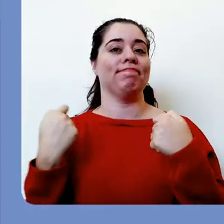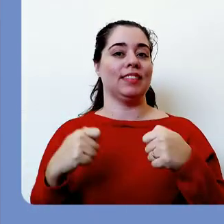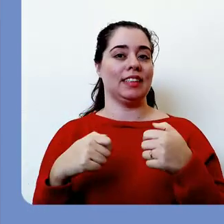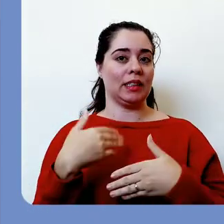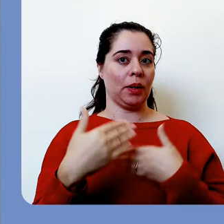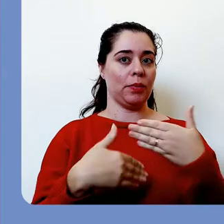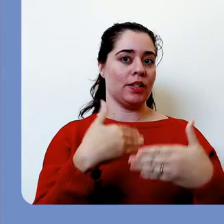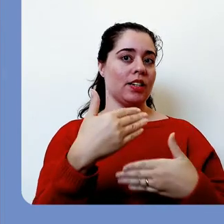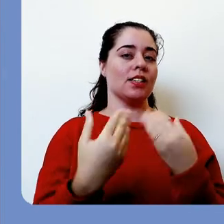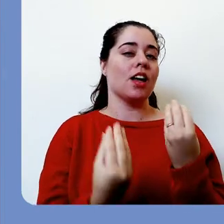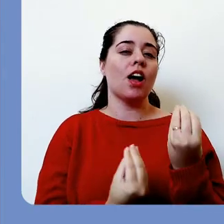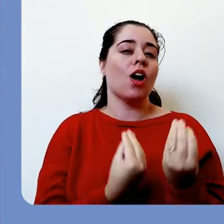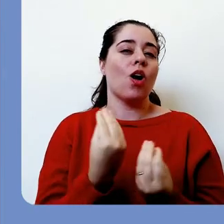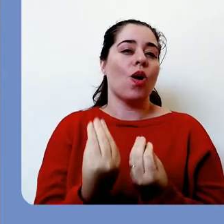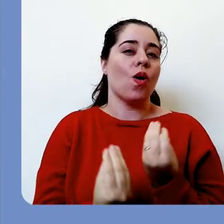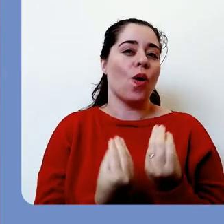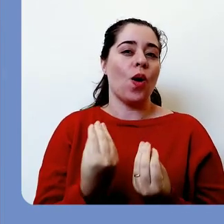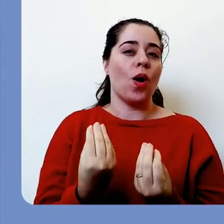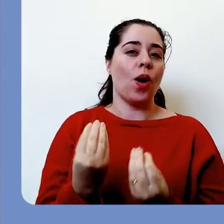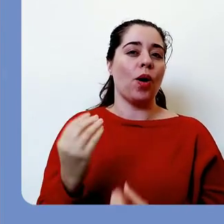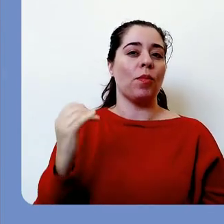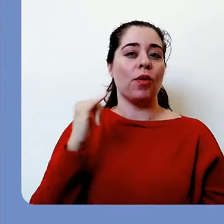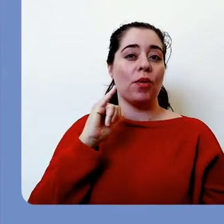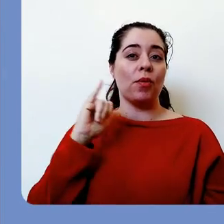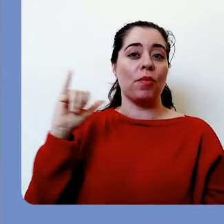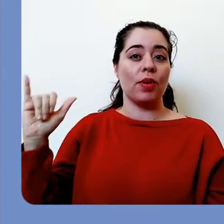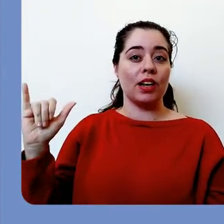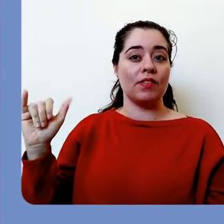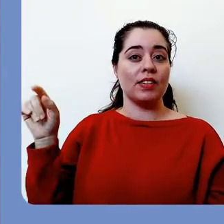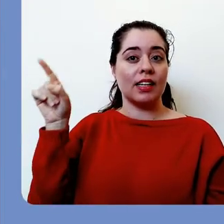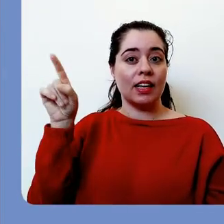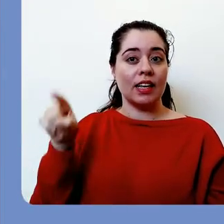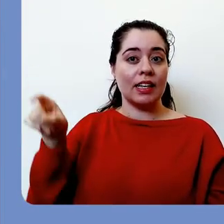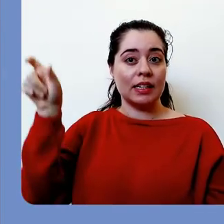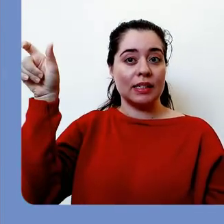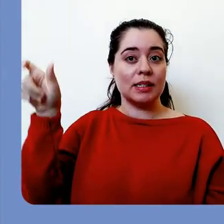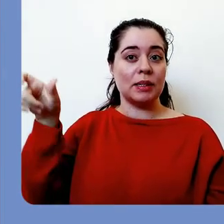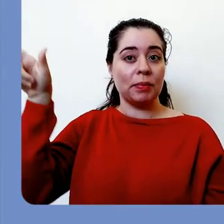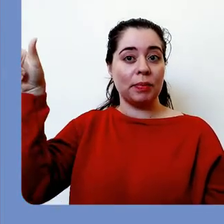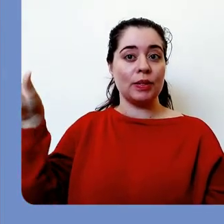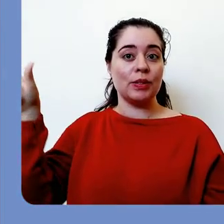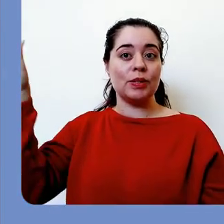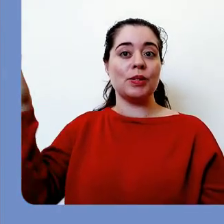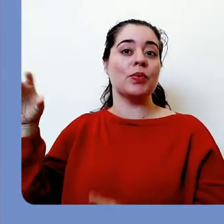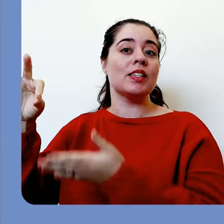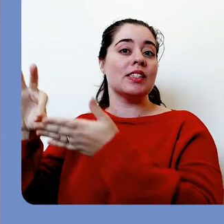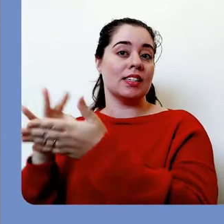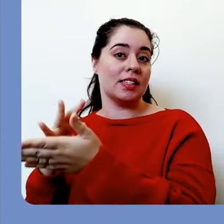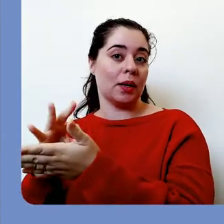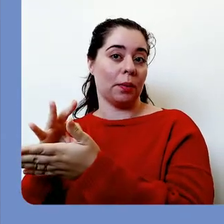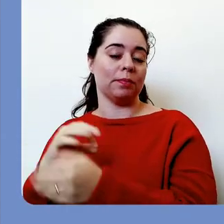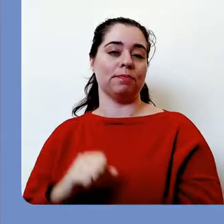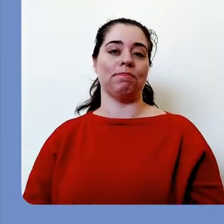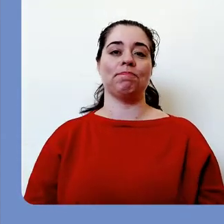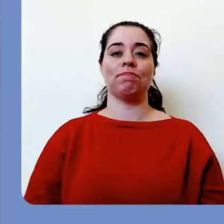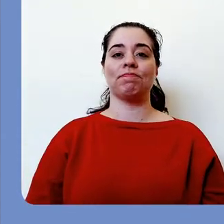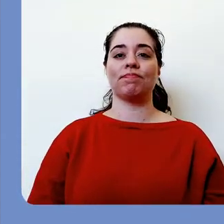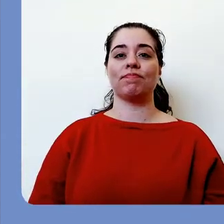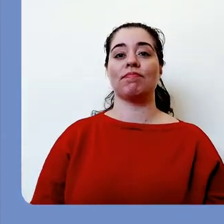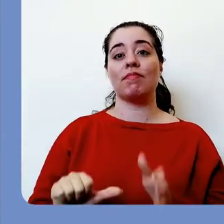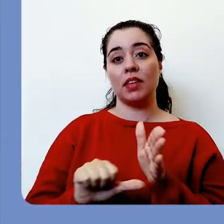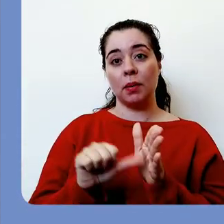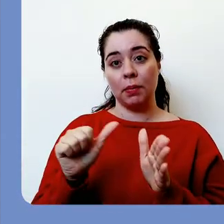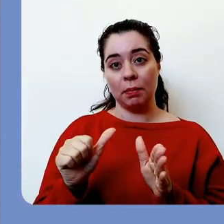último realizar essa etapa da emissão emissão significa que o certificado vai ser publicado e cada um dos